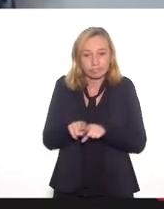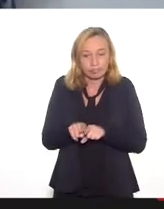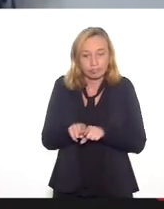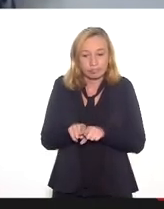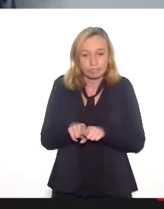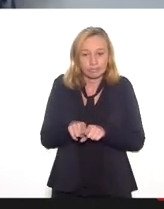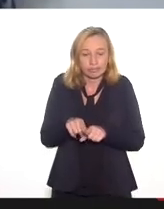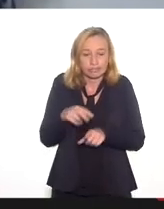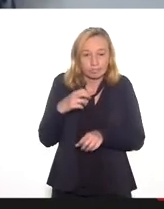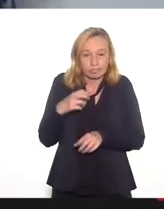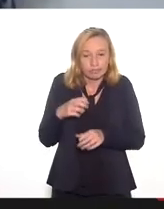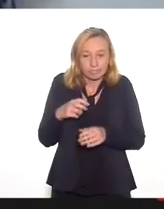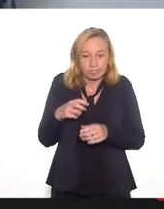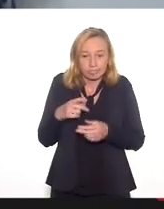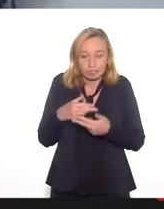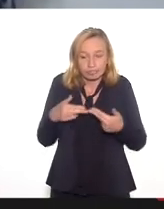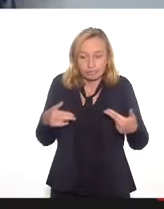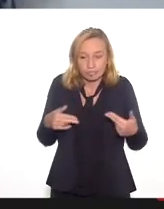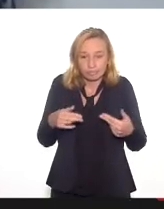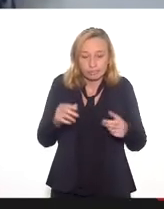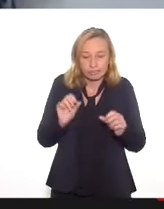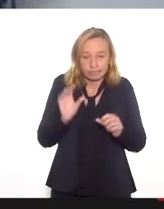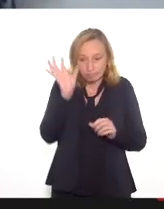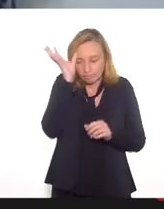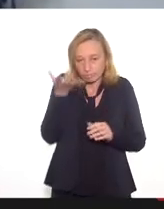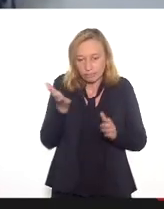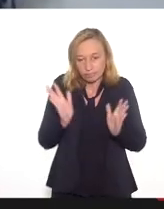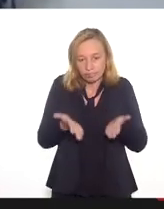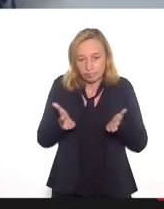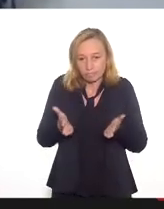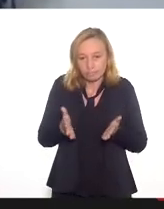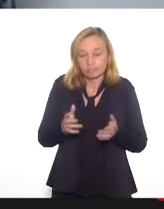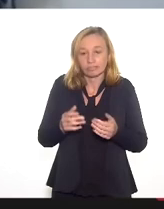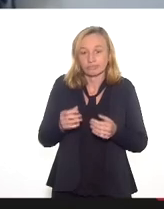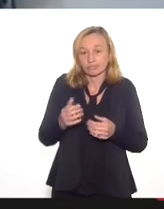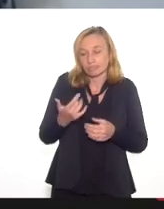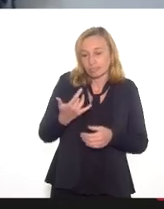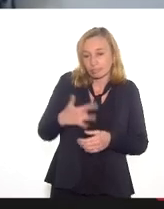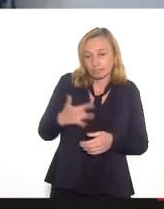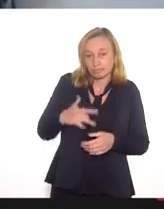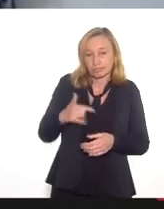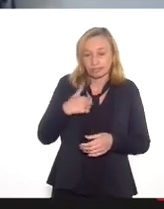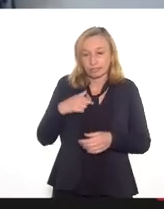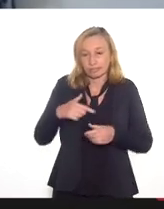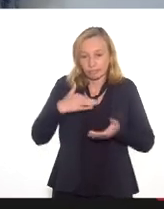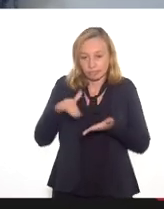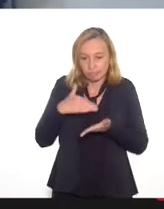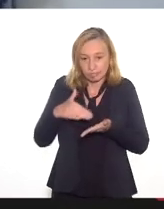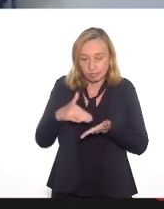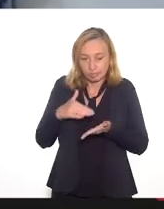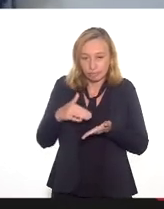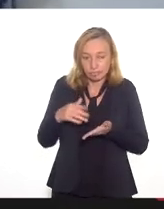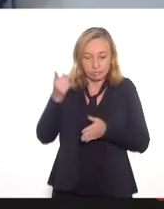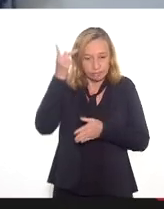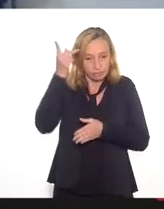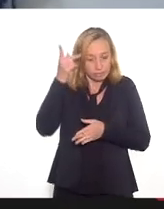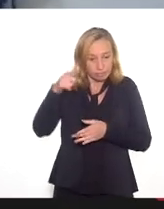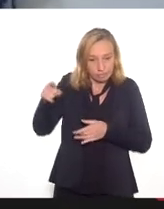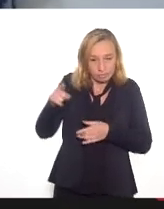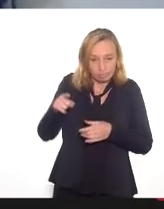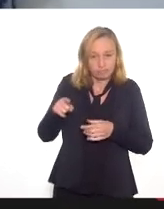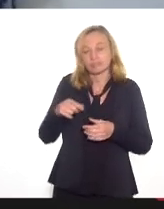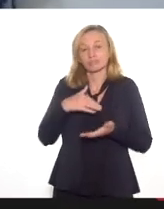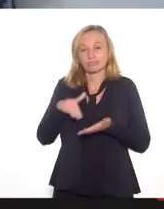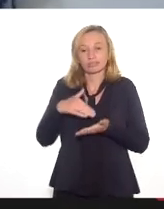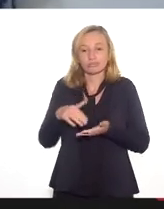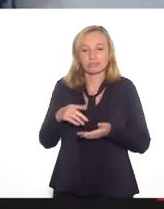constrangido hoje é uma pena que já tenha saído eu quando trabalhava na secretaria de direitos humanos na prefeitura de São Paulo quando a guarda civil